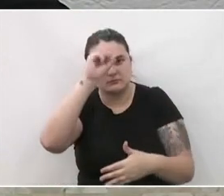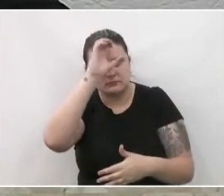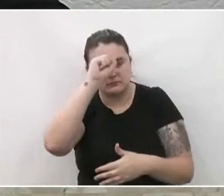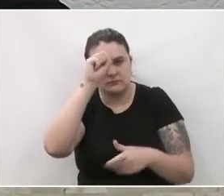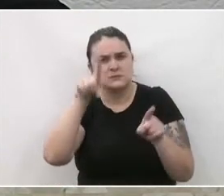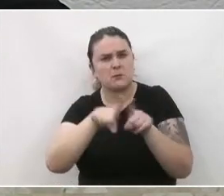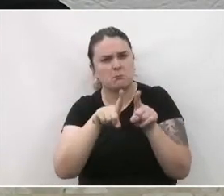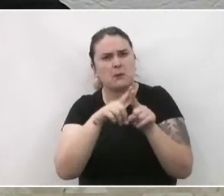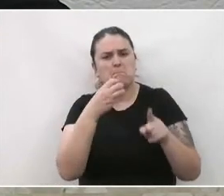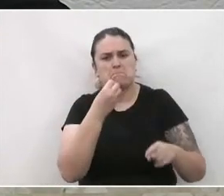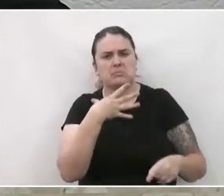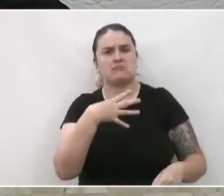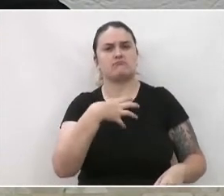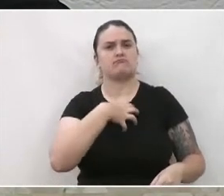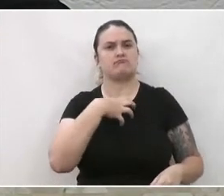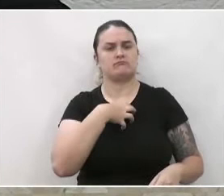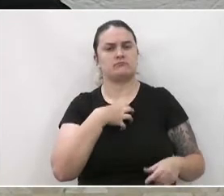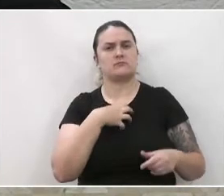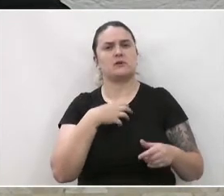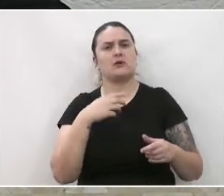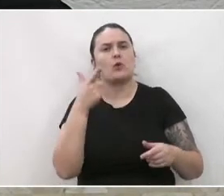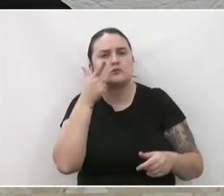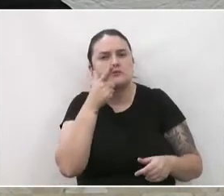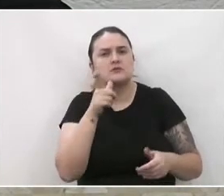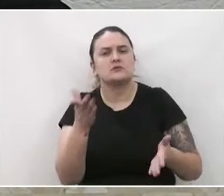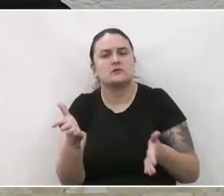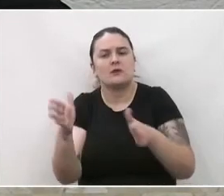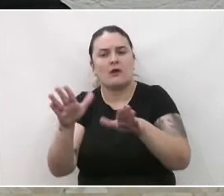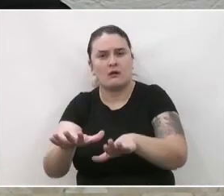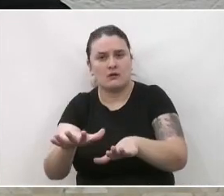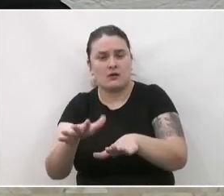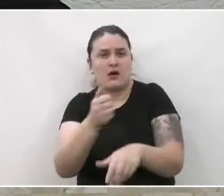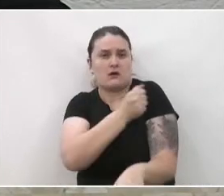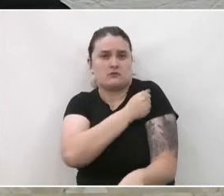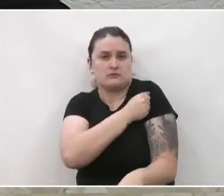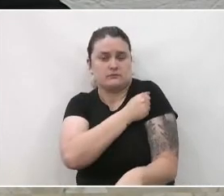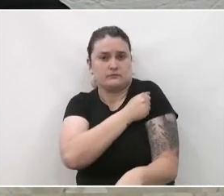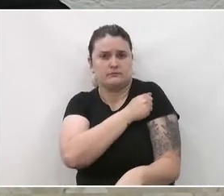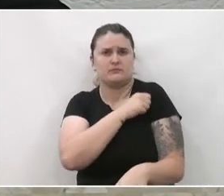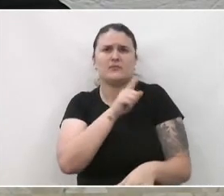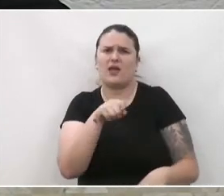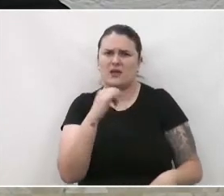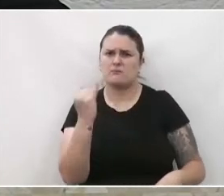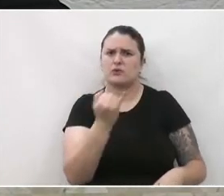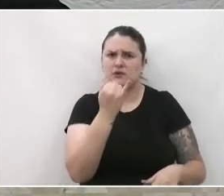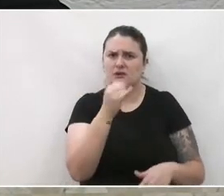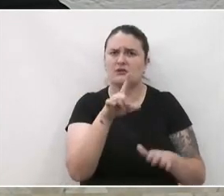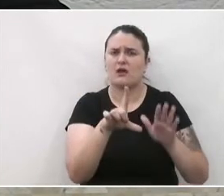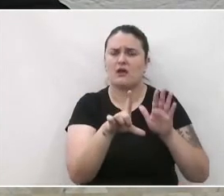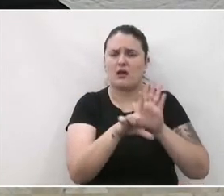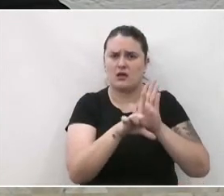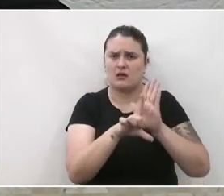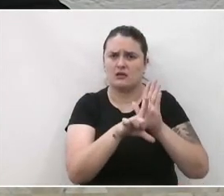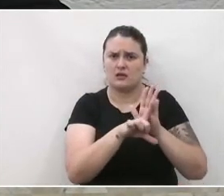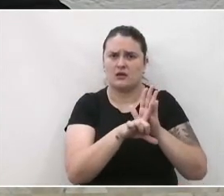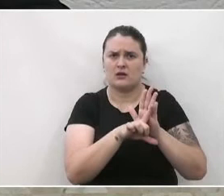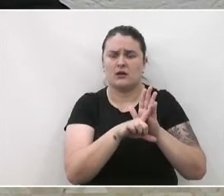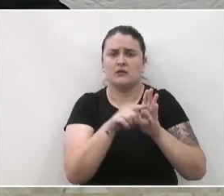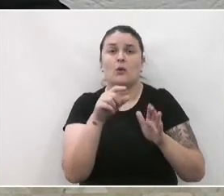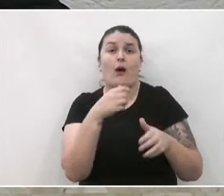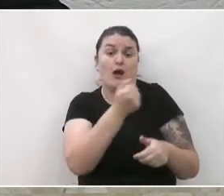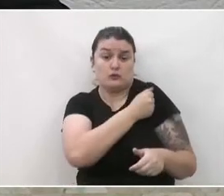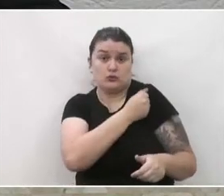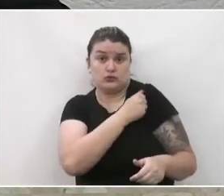seu bem-estar, garantido a inclusão do aluno. A importância dessa lei, tanto para os alunos que podem ser diagnosticados com a